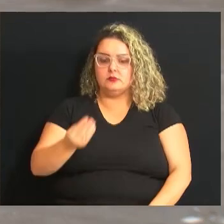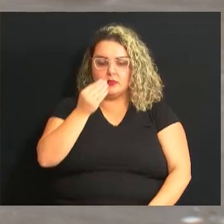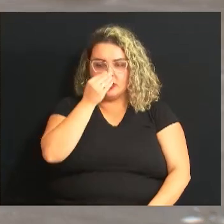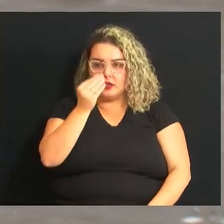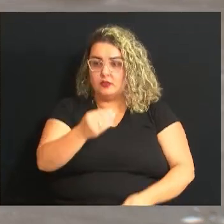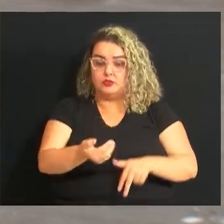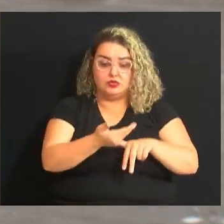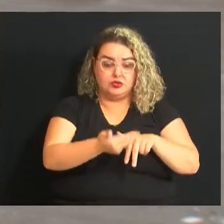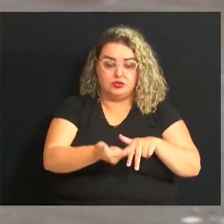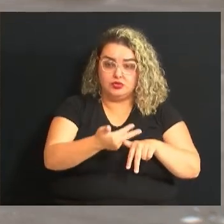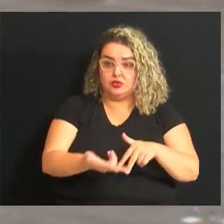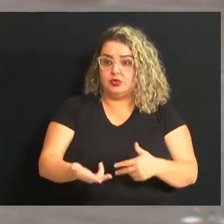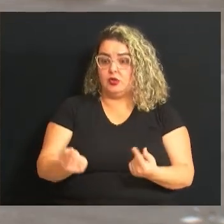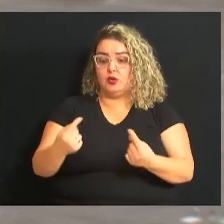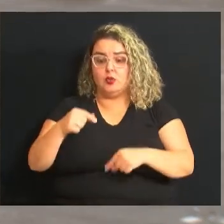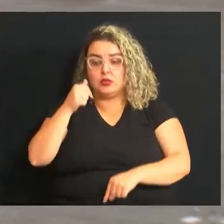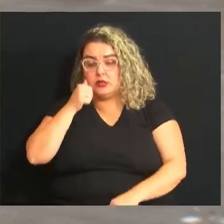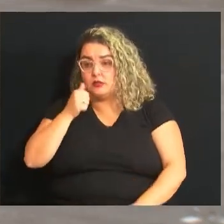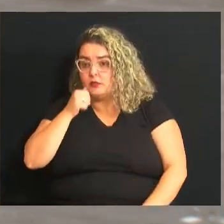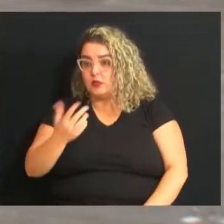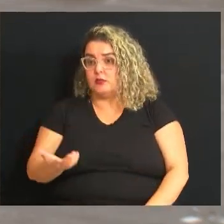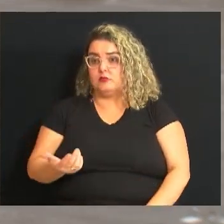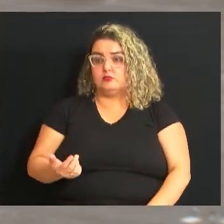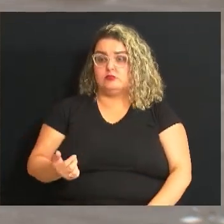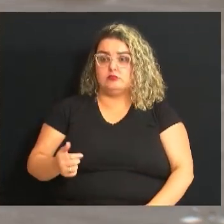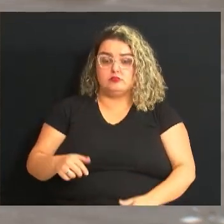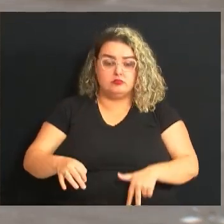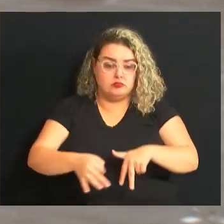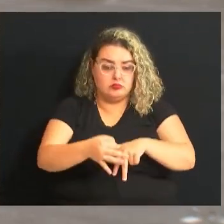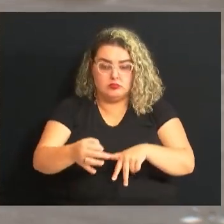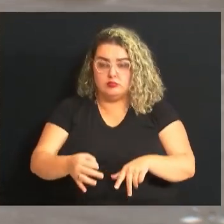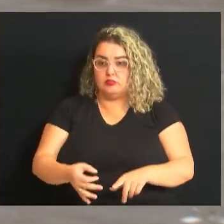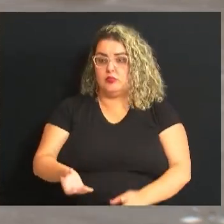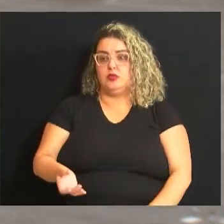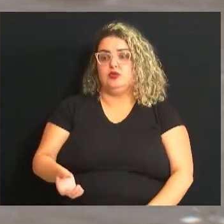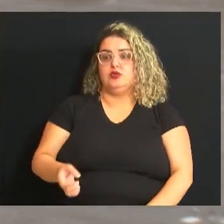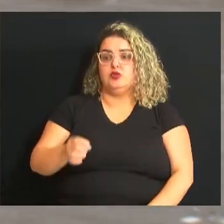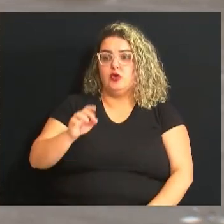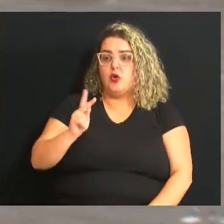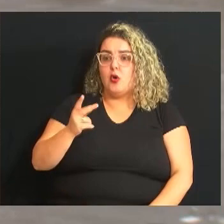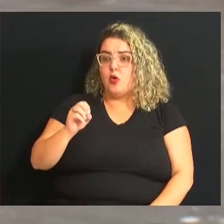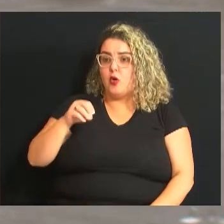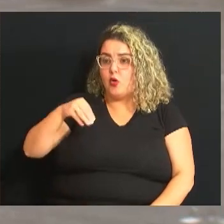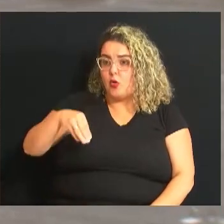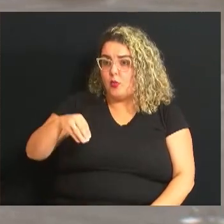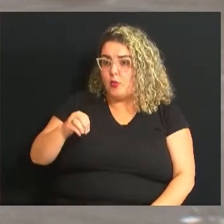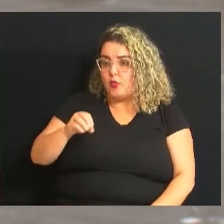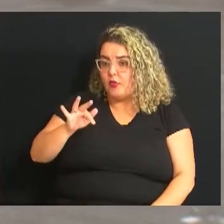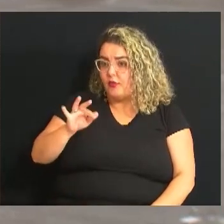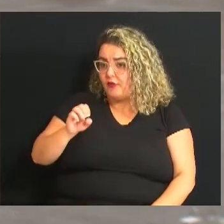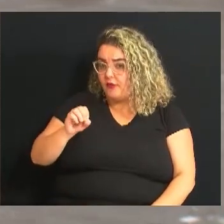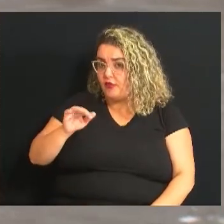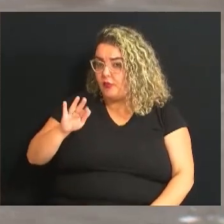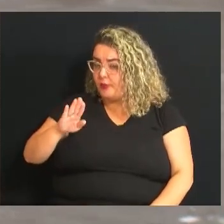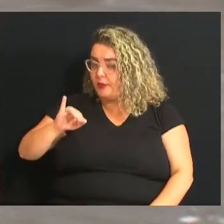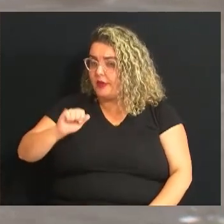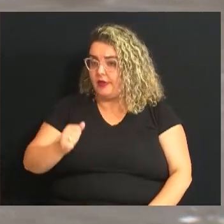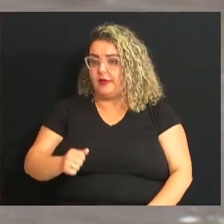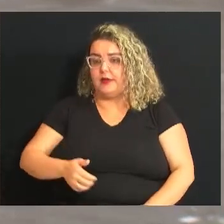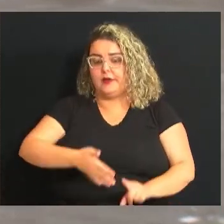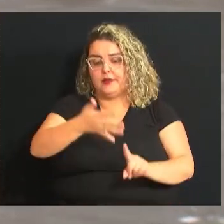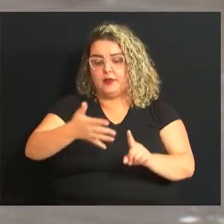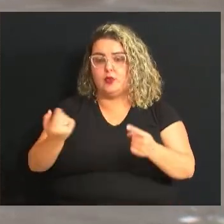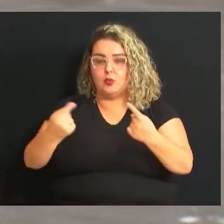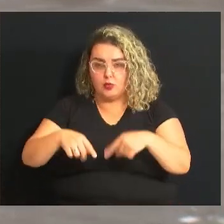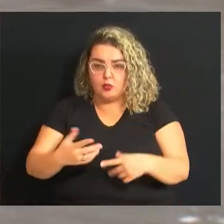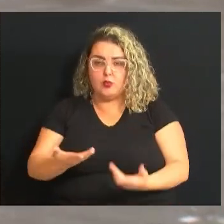seja ela uma discriminação de gênero contra a mulher, seja uma manifestação de homofobia contra as populações LGBTQIA+,